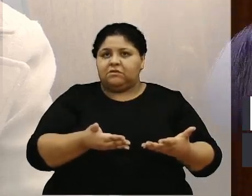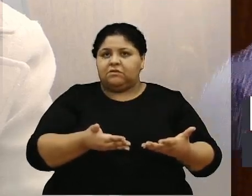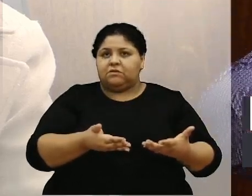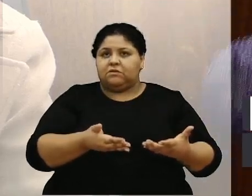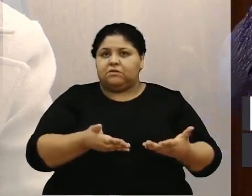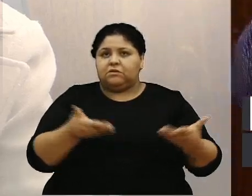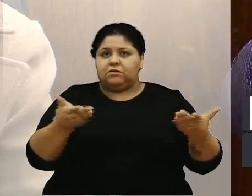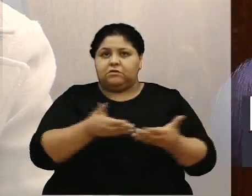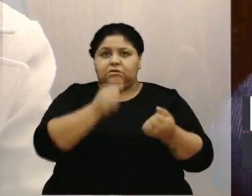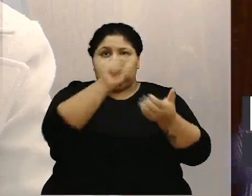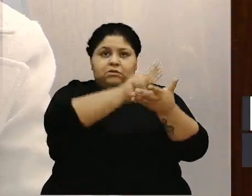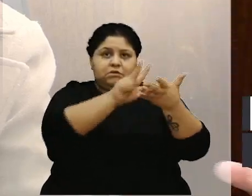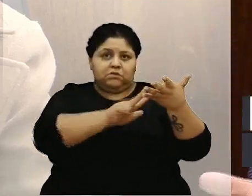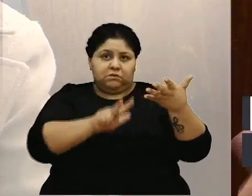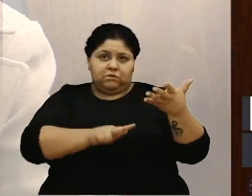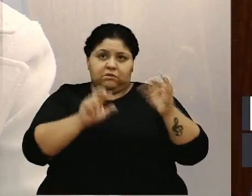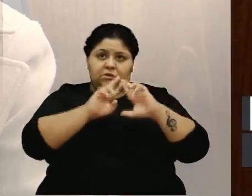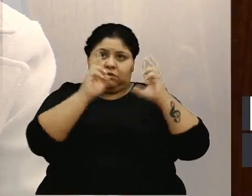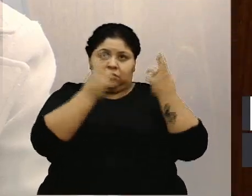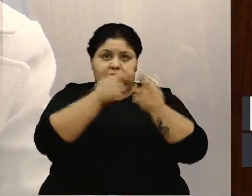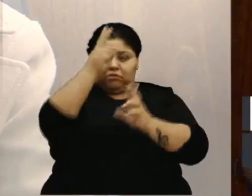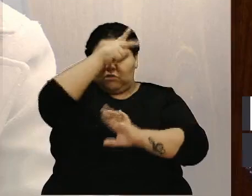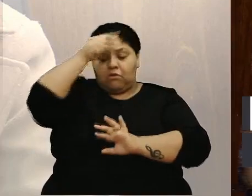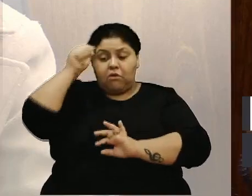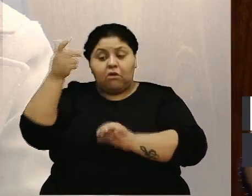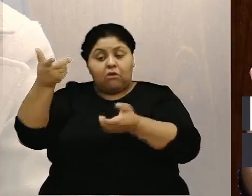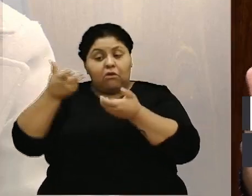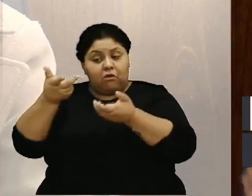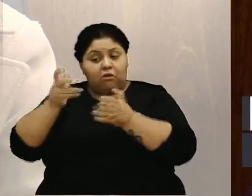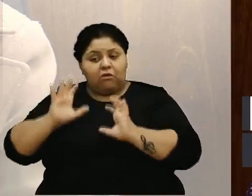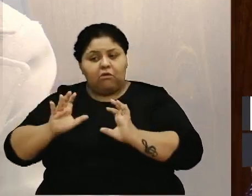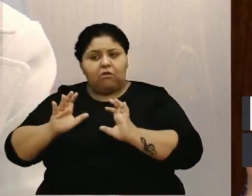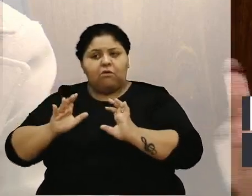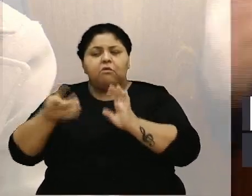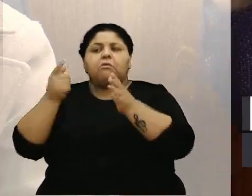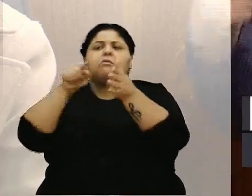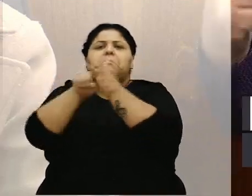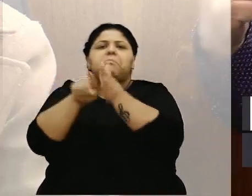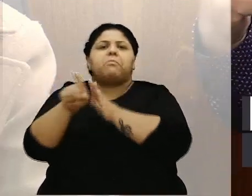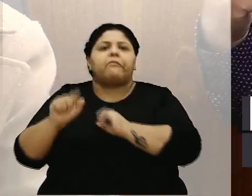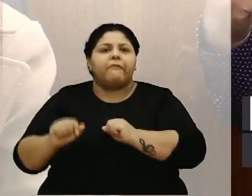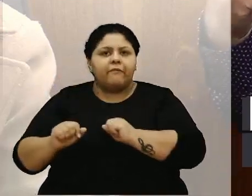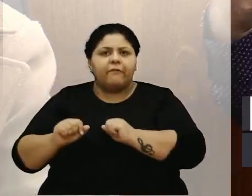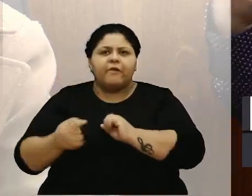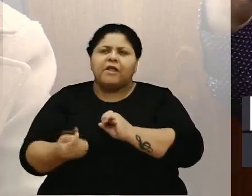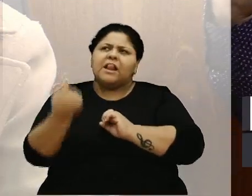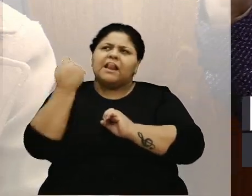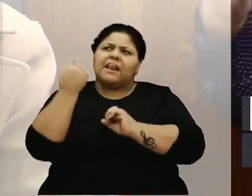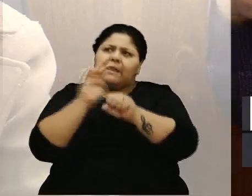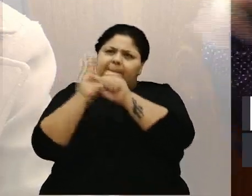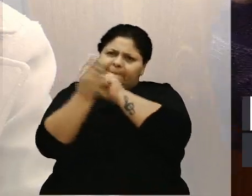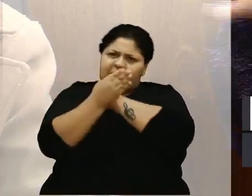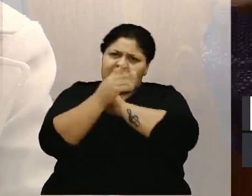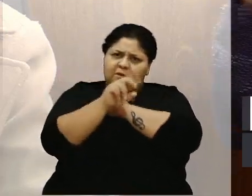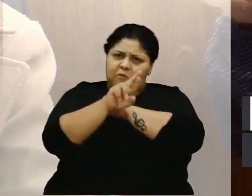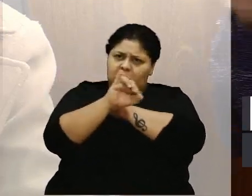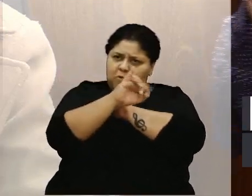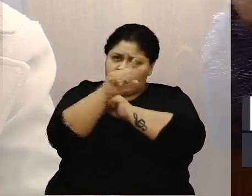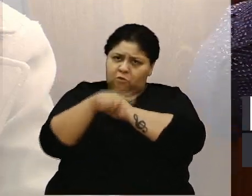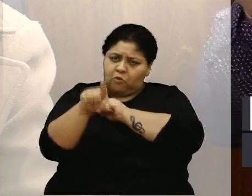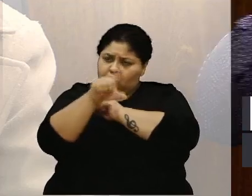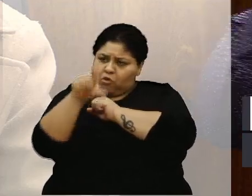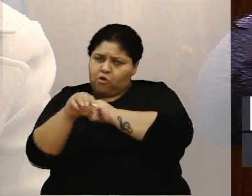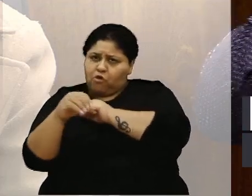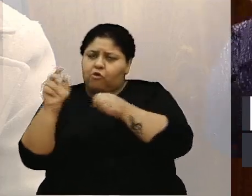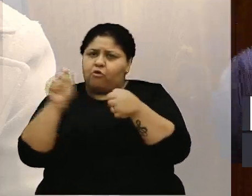vou para minha outra reunião, vou para a reunião com o prefeito, porque quero questioná-lo sobre isso, porque lá no Desvio Risso se fez um